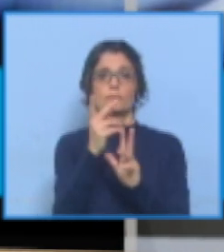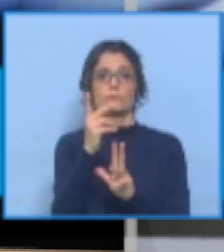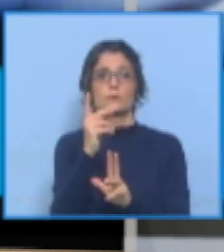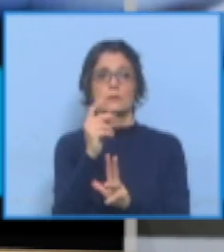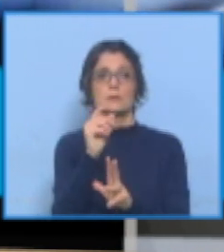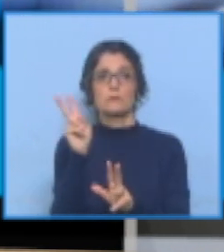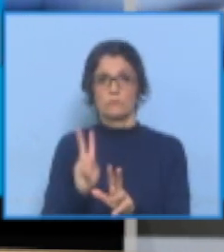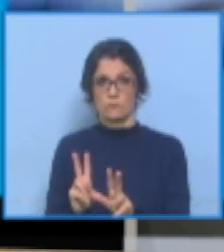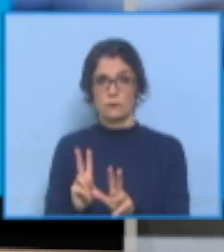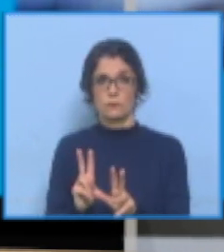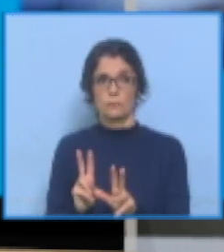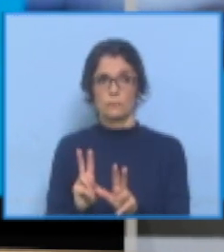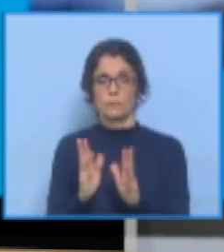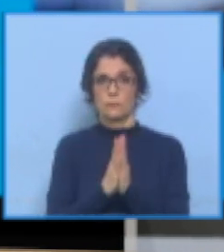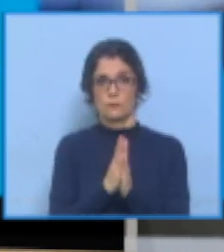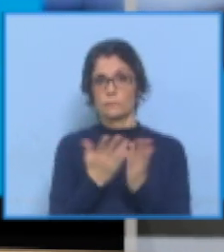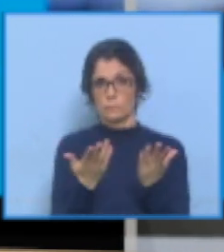chegar estes pedidos com muita regularidade.